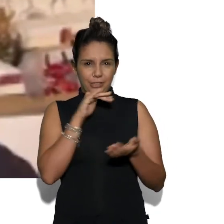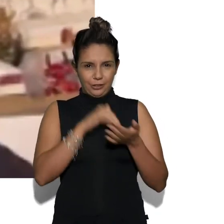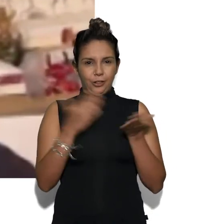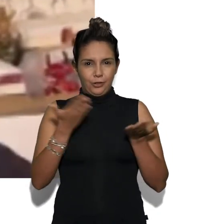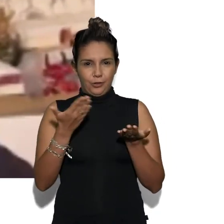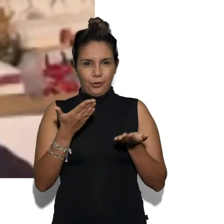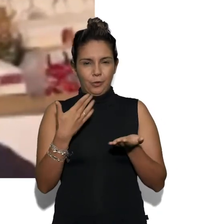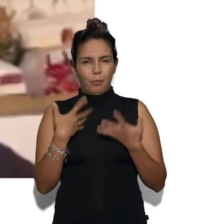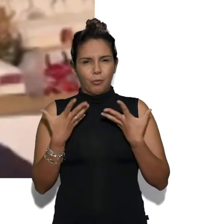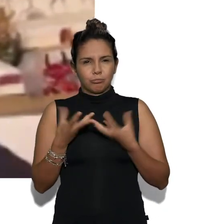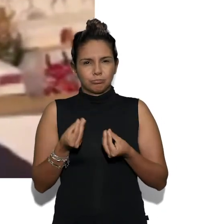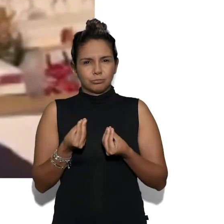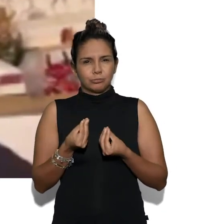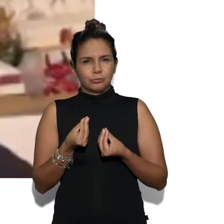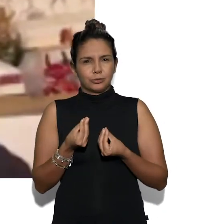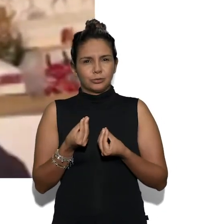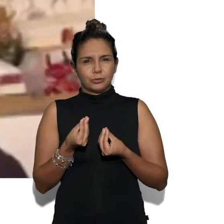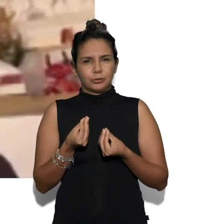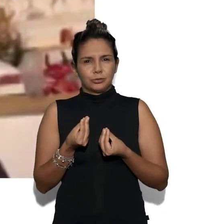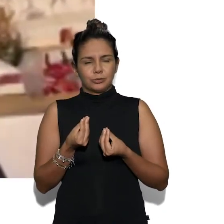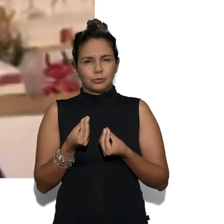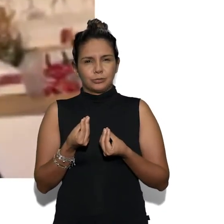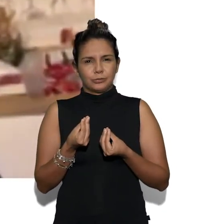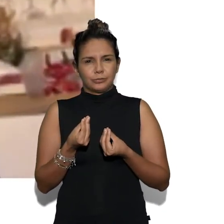hoje eu sou muito